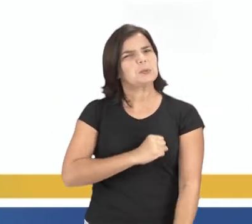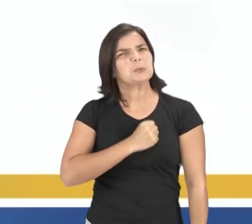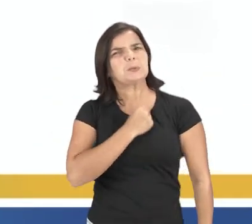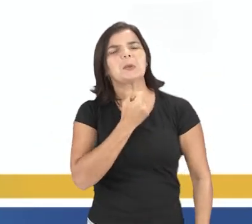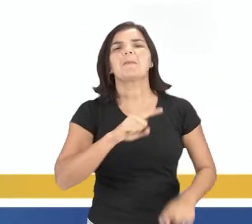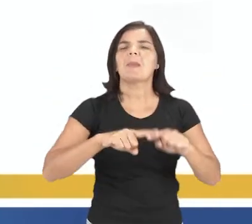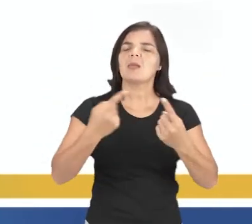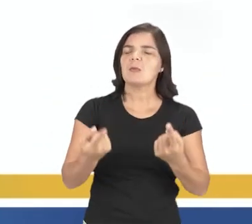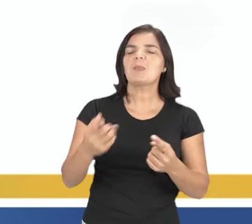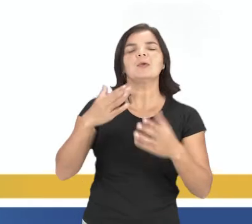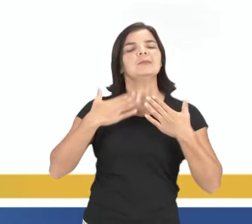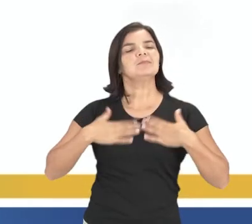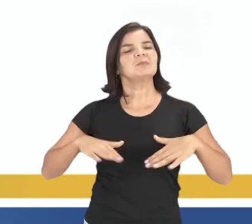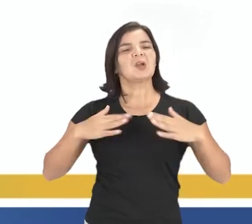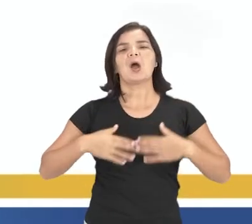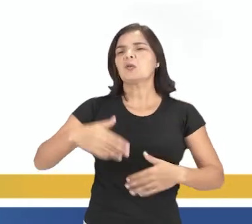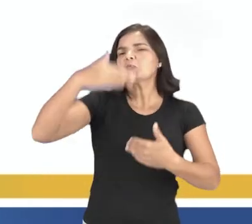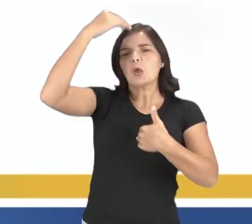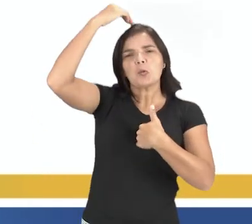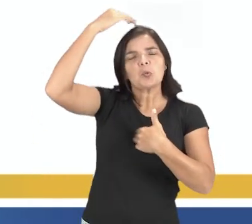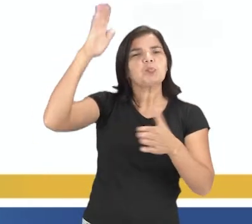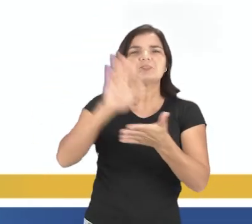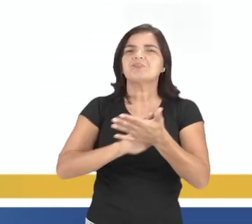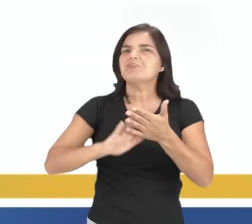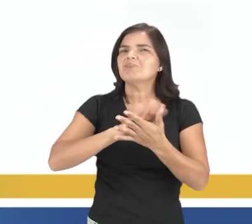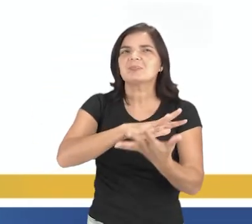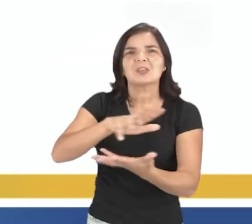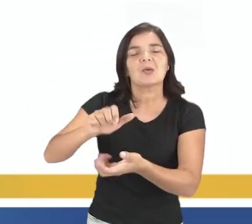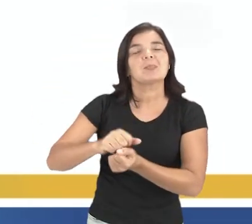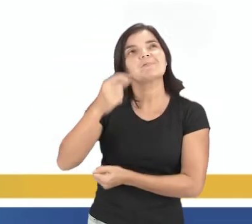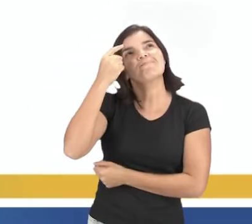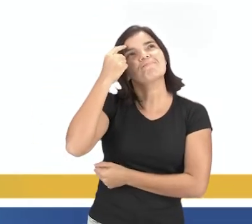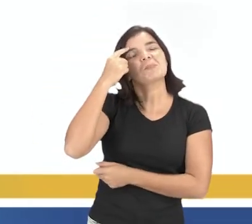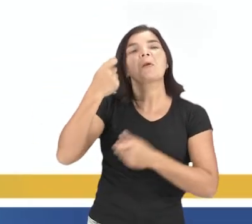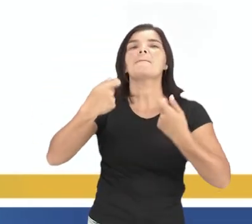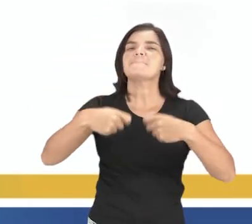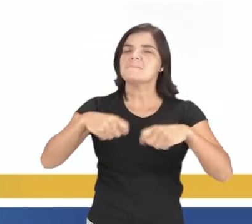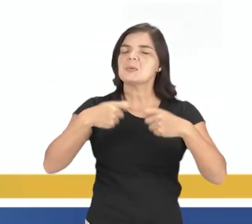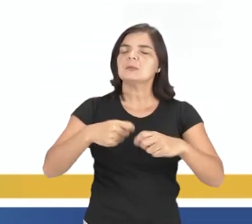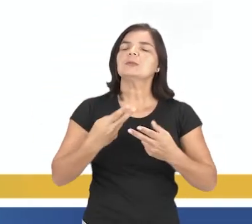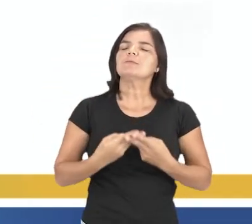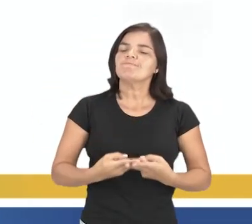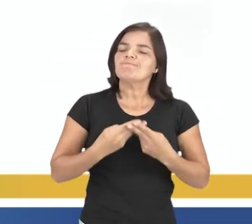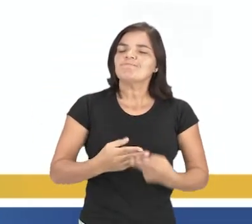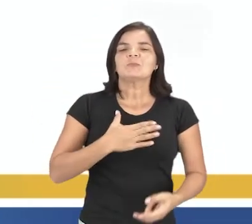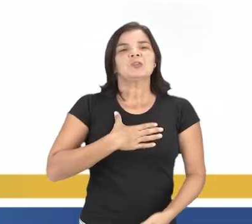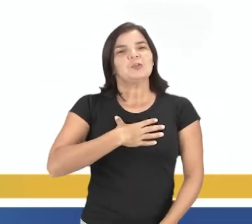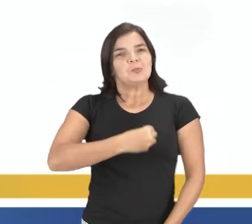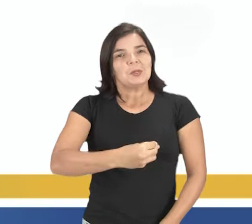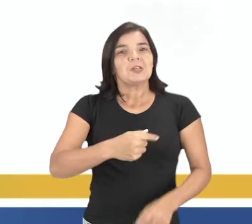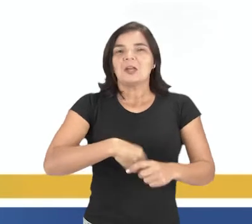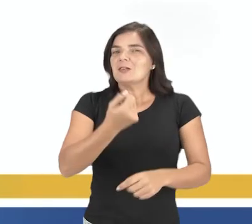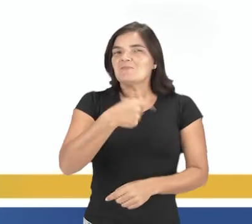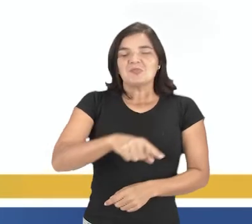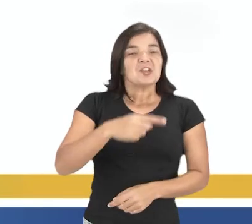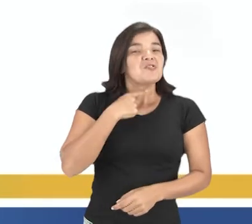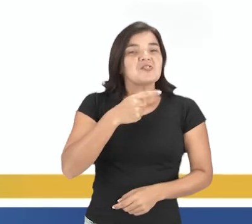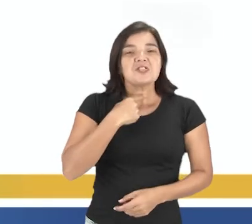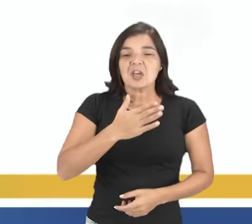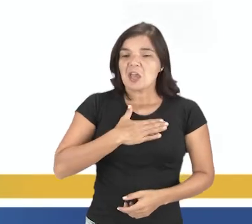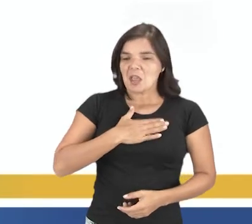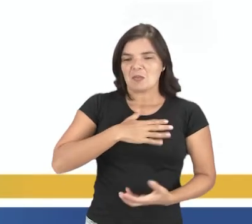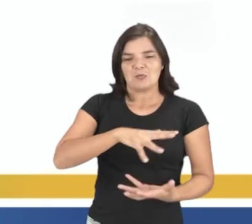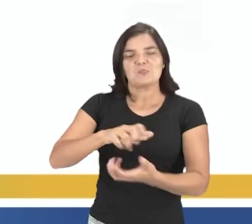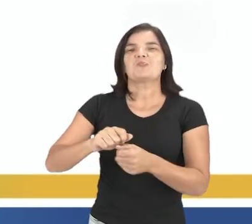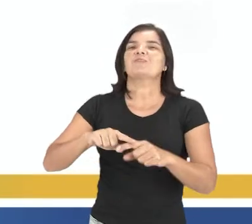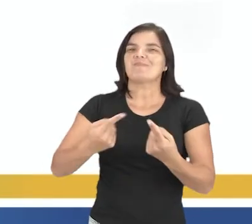revolto-me, depois domino-me. Ela não tem culpa de estar no mundo. Refleti. Preciso ser tolerante com os meus filhos. Eles não têm ninguém no mundo a não ser